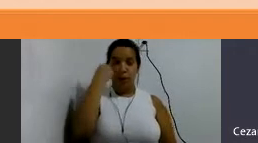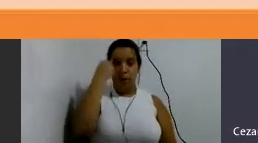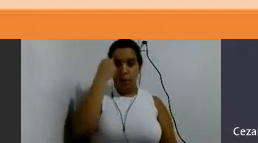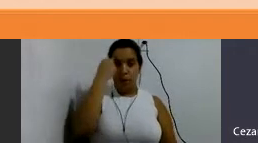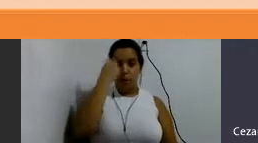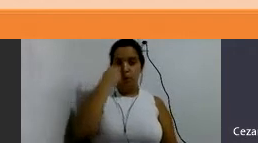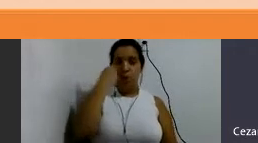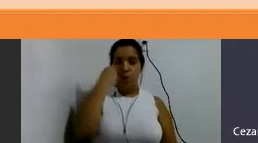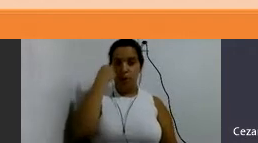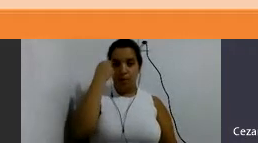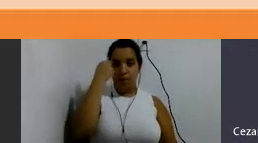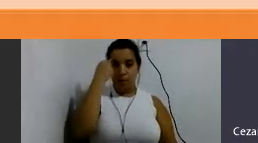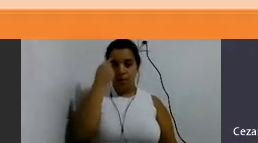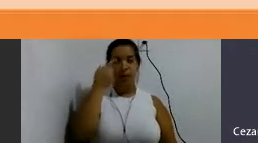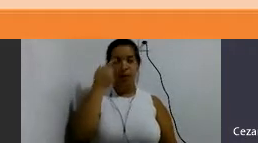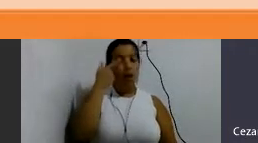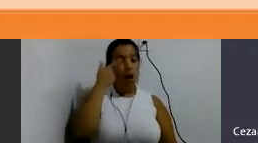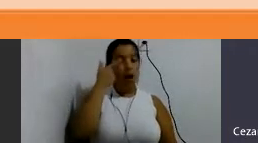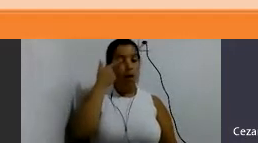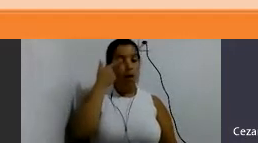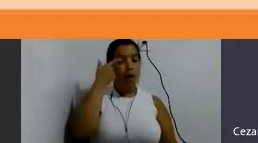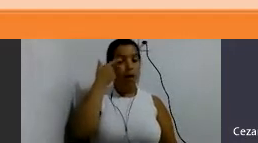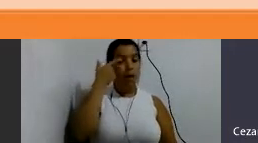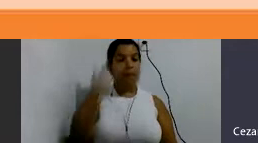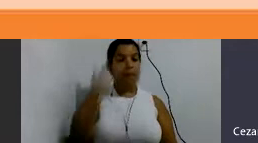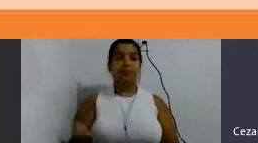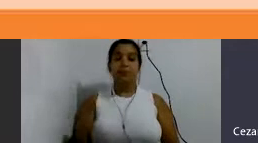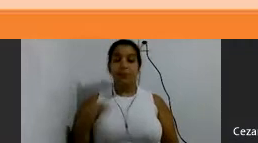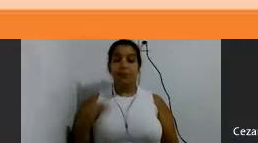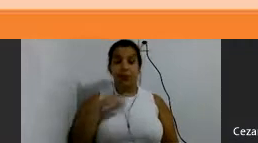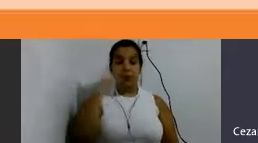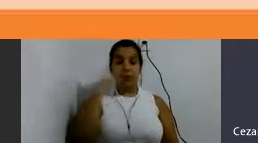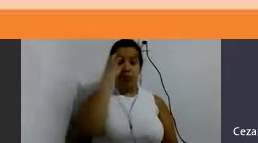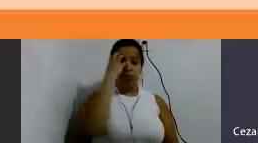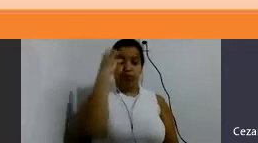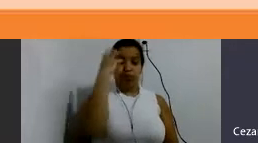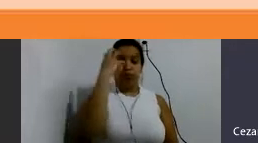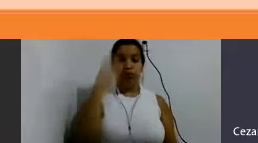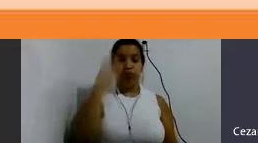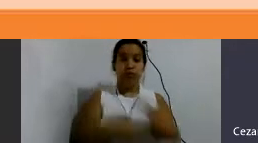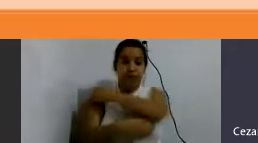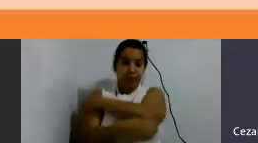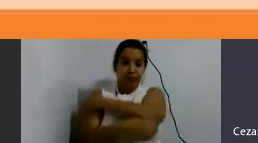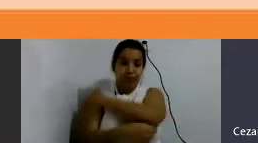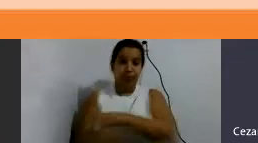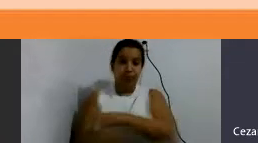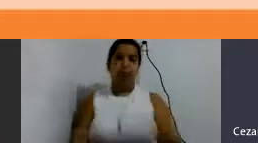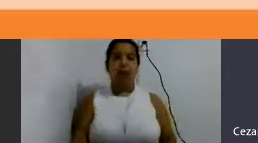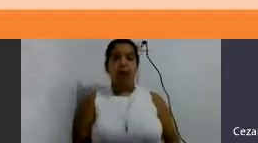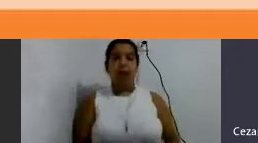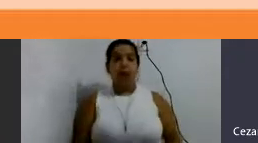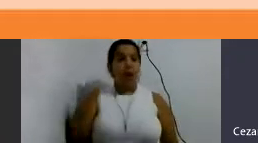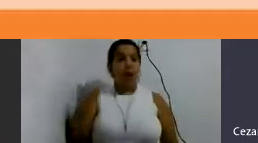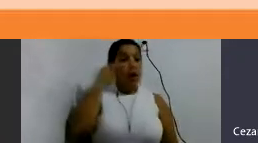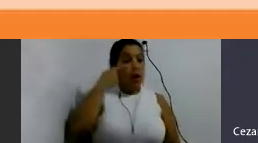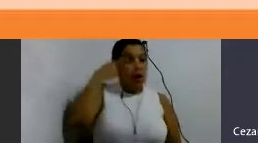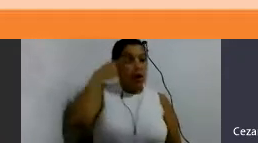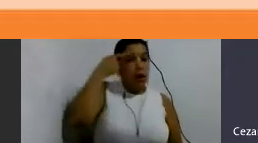unilateral bipalpebral. Então, a gente vê que tem um edema tanto na pálpebra superior quanto na